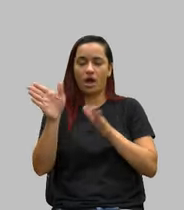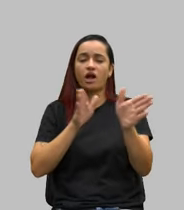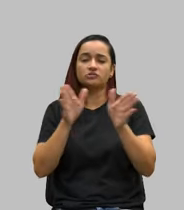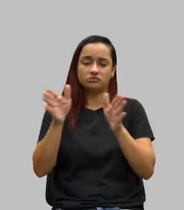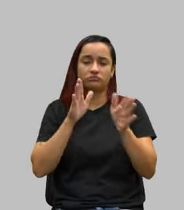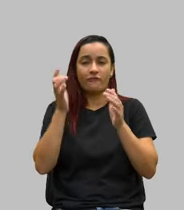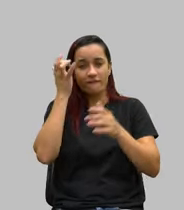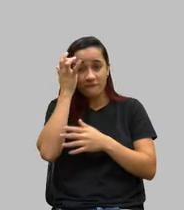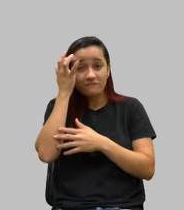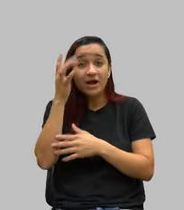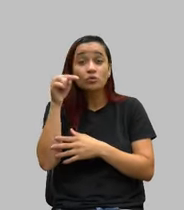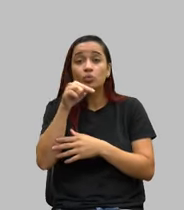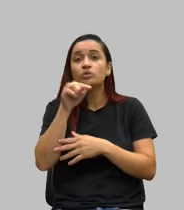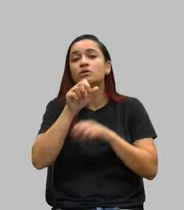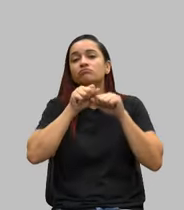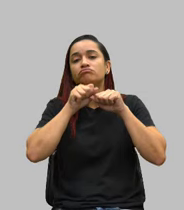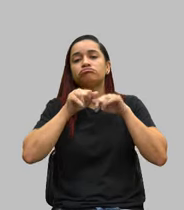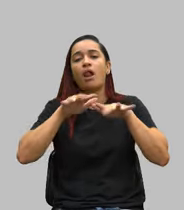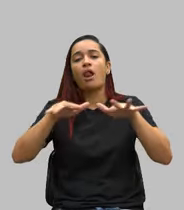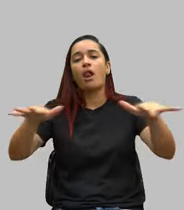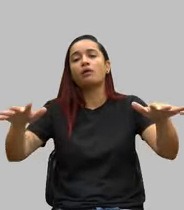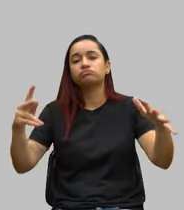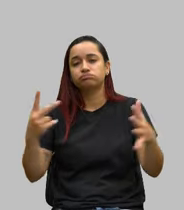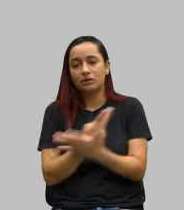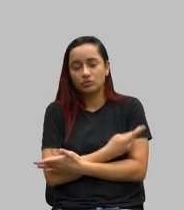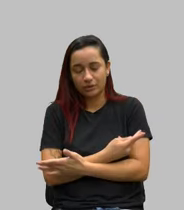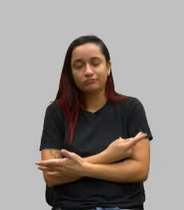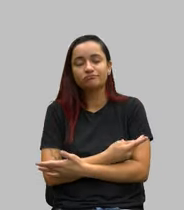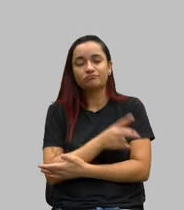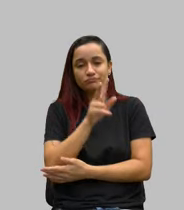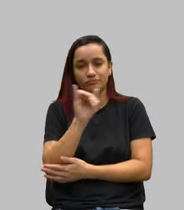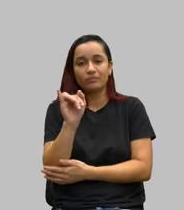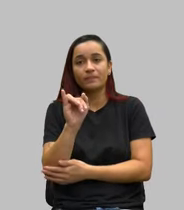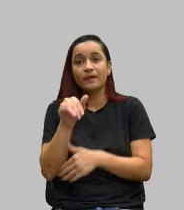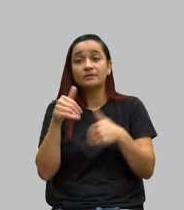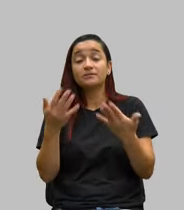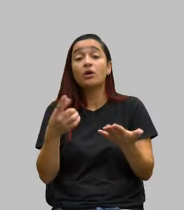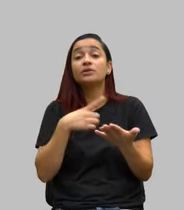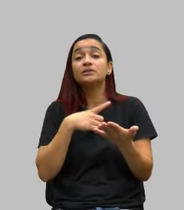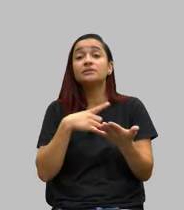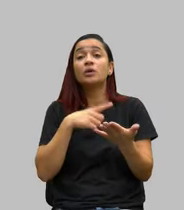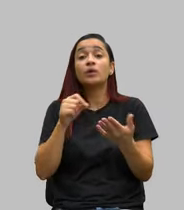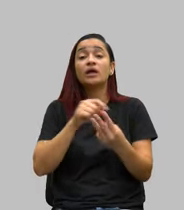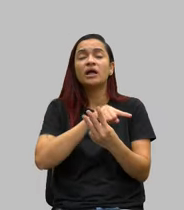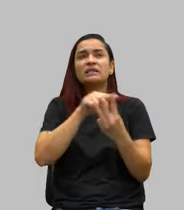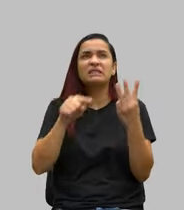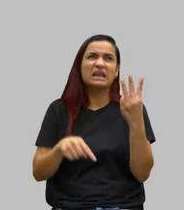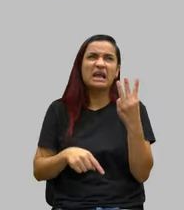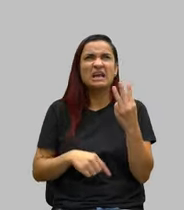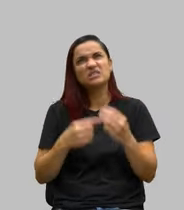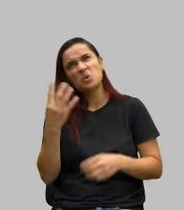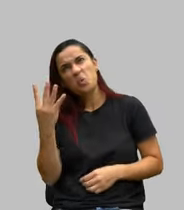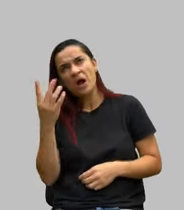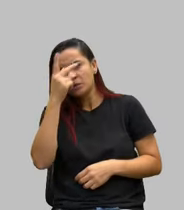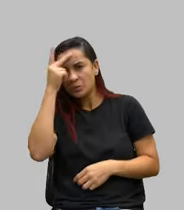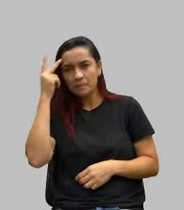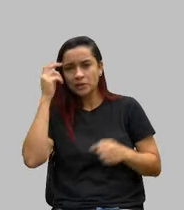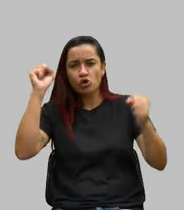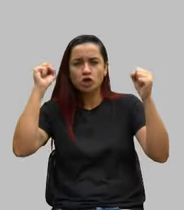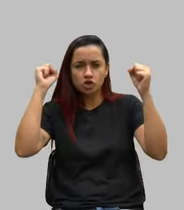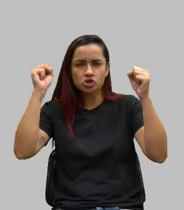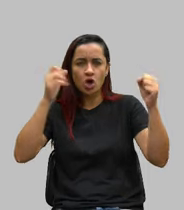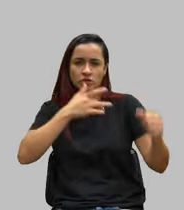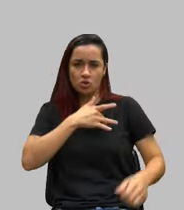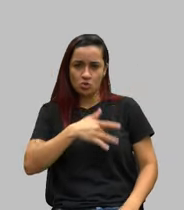ia alastrar né igual um um um rastilho de povora e Aqui nós temos três quatro torcedores do Cruzeiro ontem